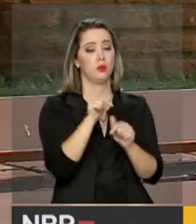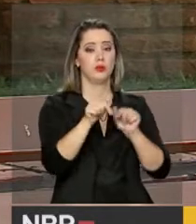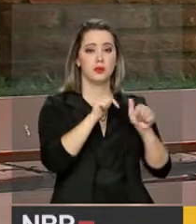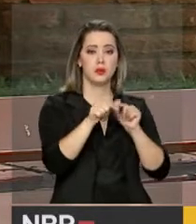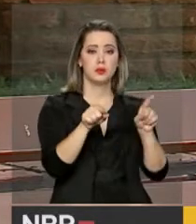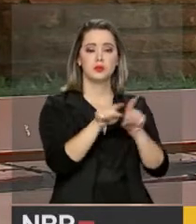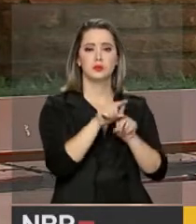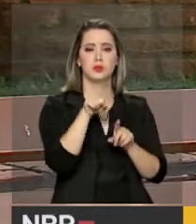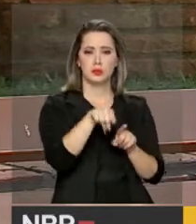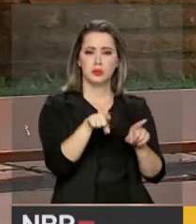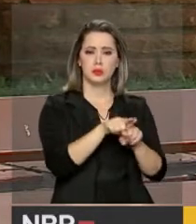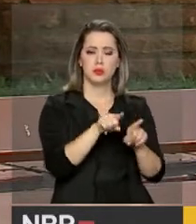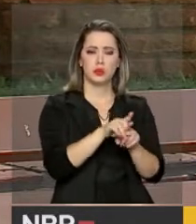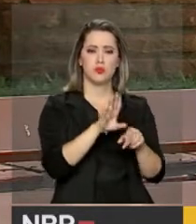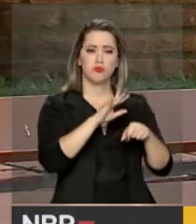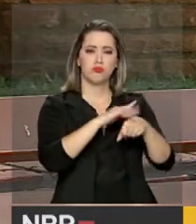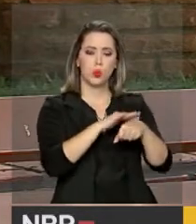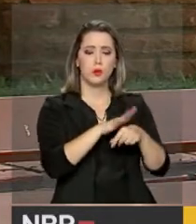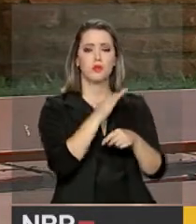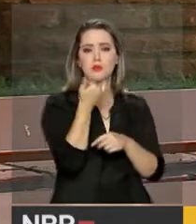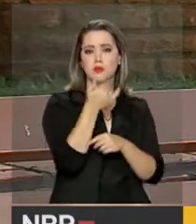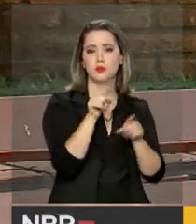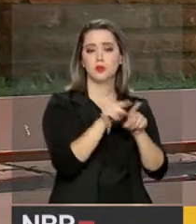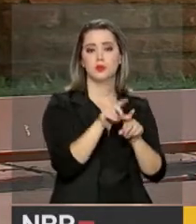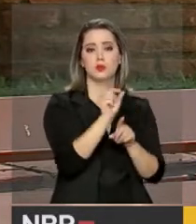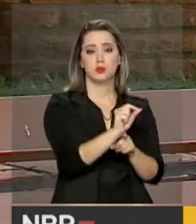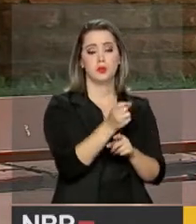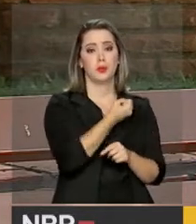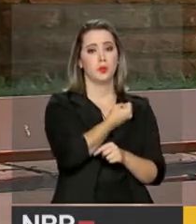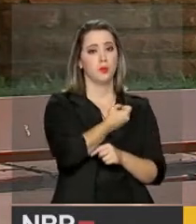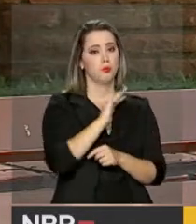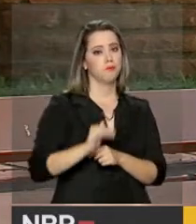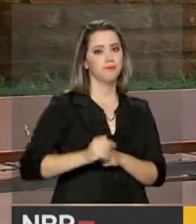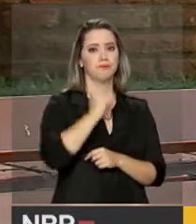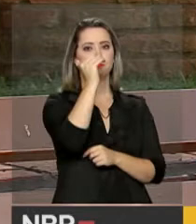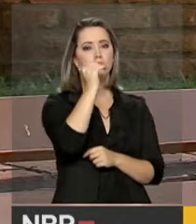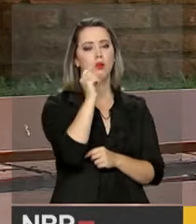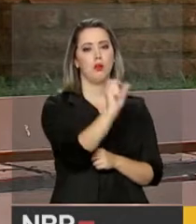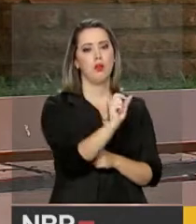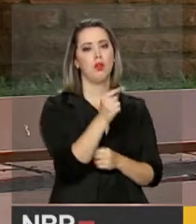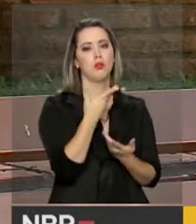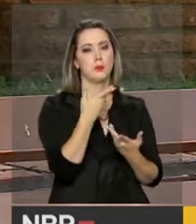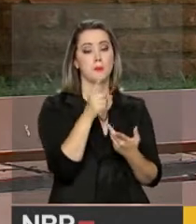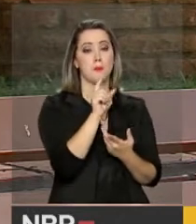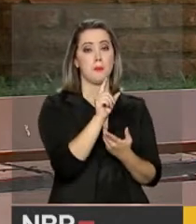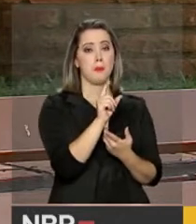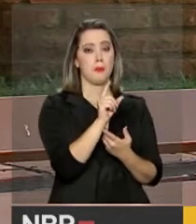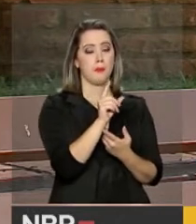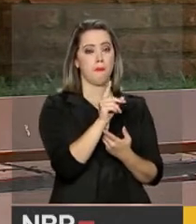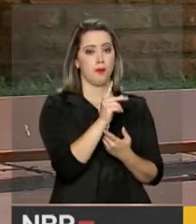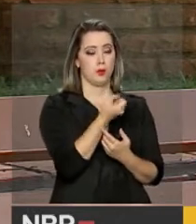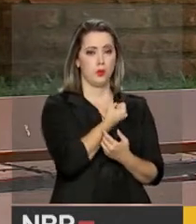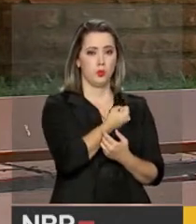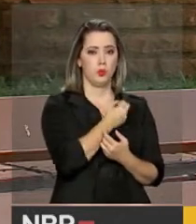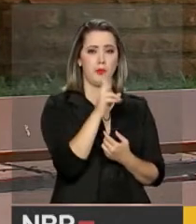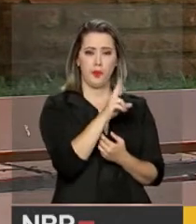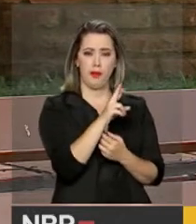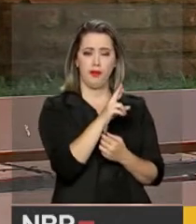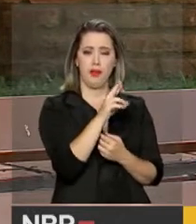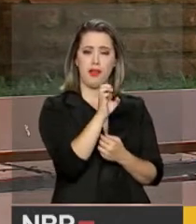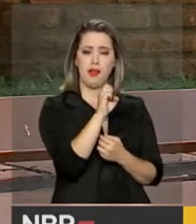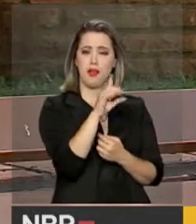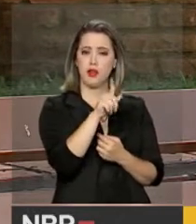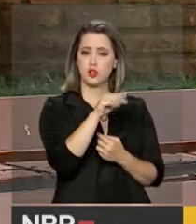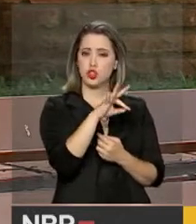e também ela tem uma taxa de acidentes graves e fatais bastante alta, que é o número relativo. Mas a construção civil já é